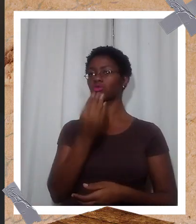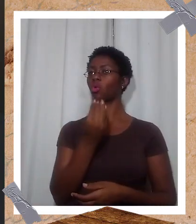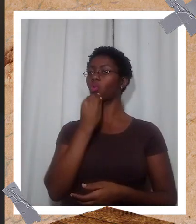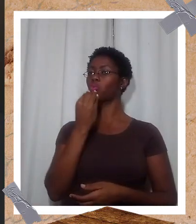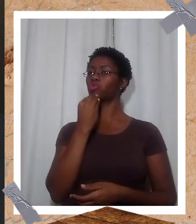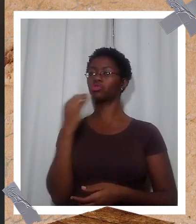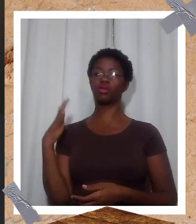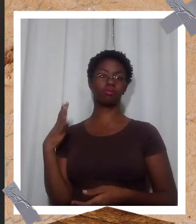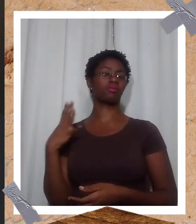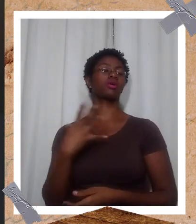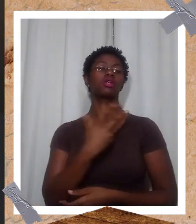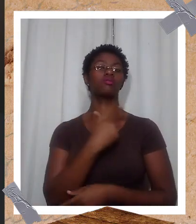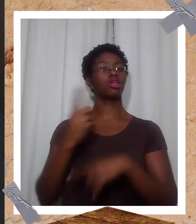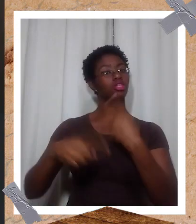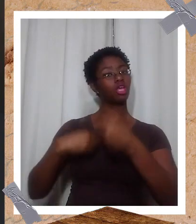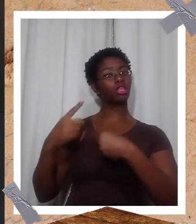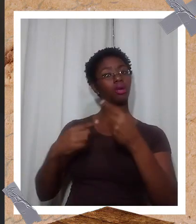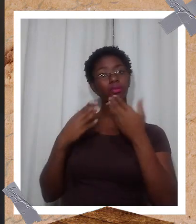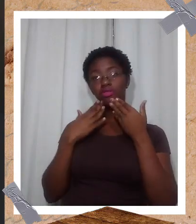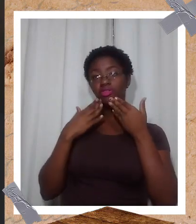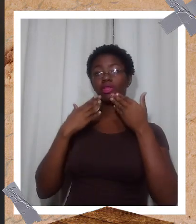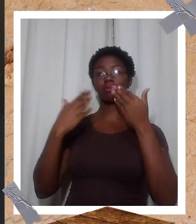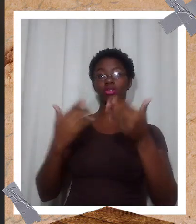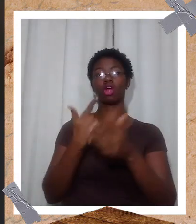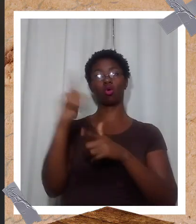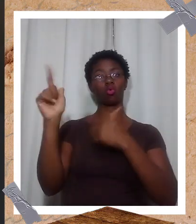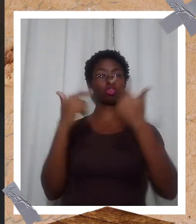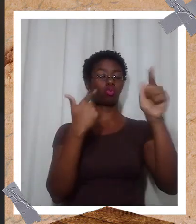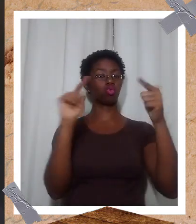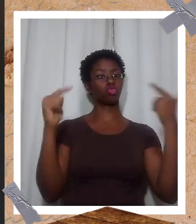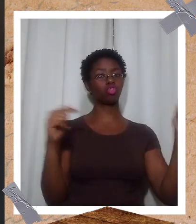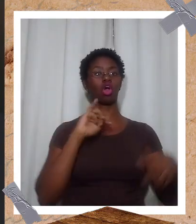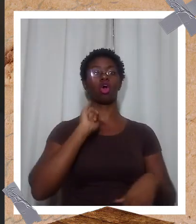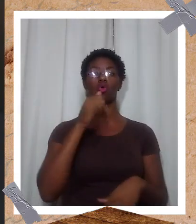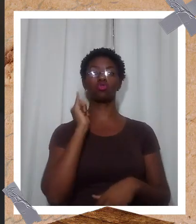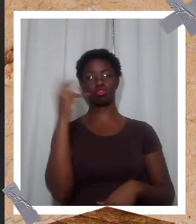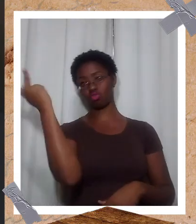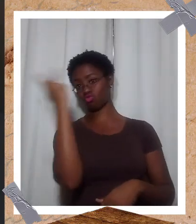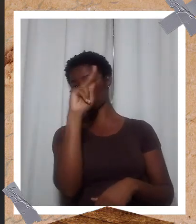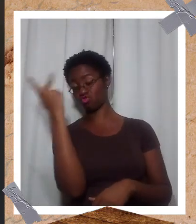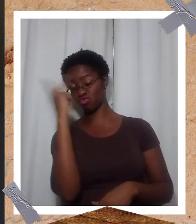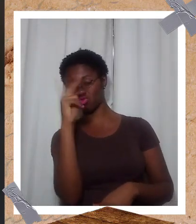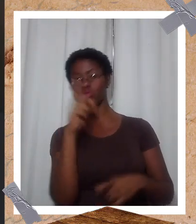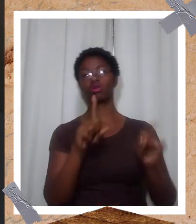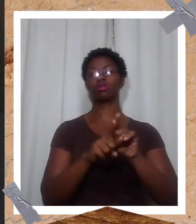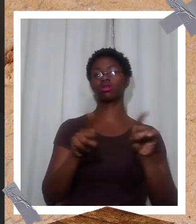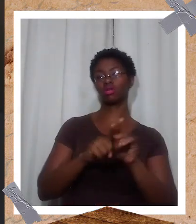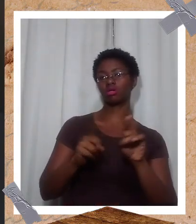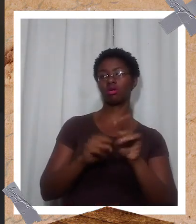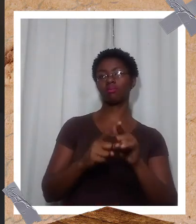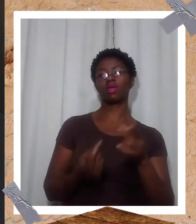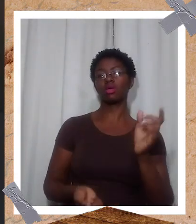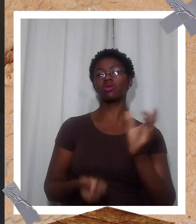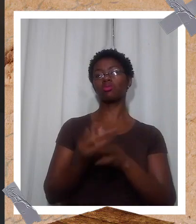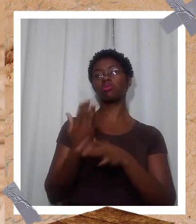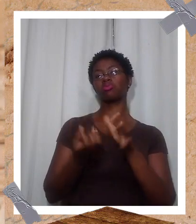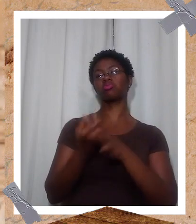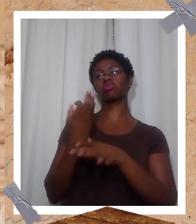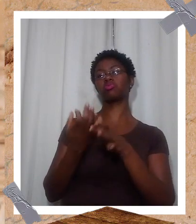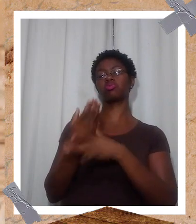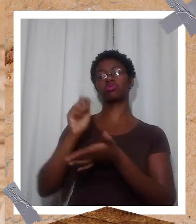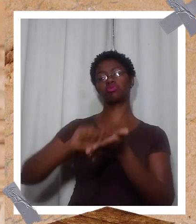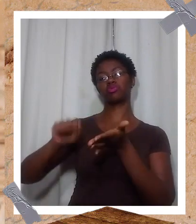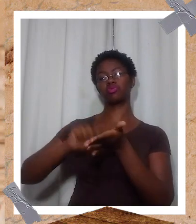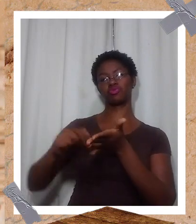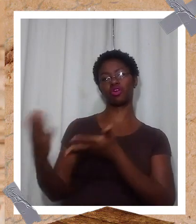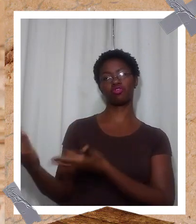para depois apresentar outras facetas, como contador de histórias, como autor de literatura infanto-juvenil.